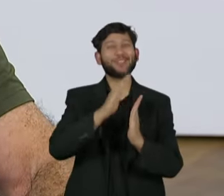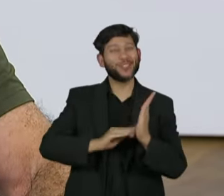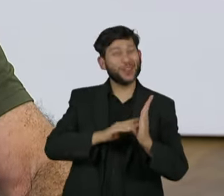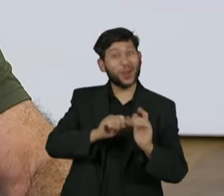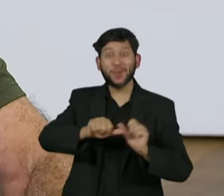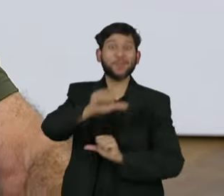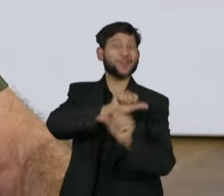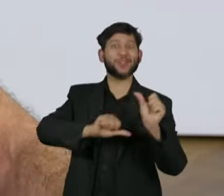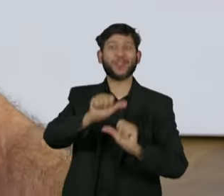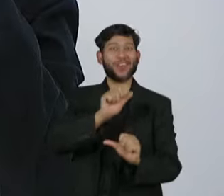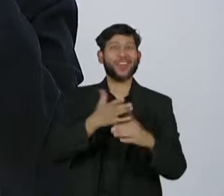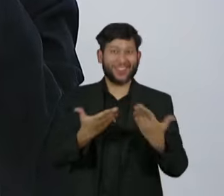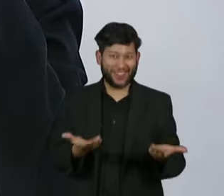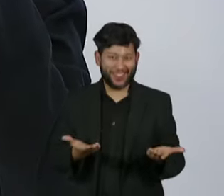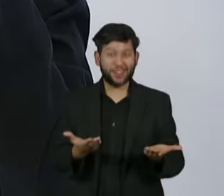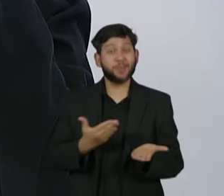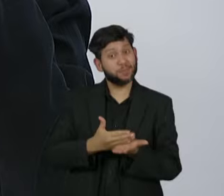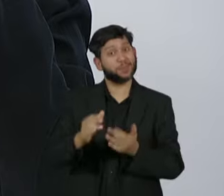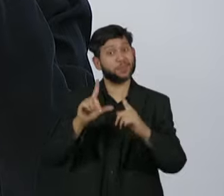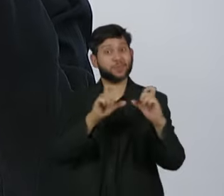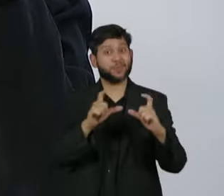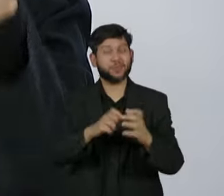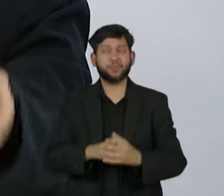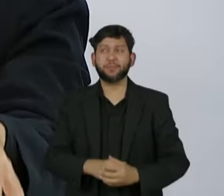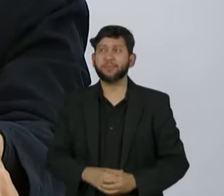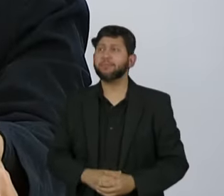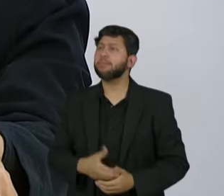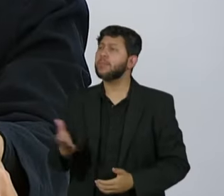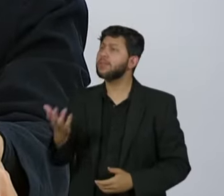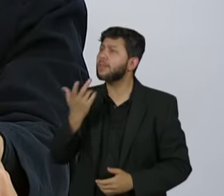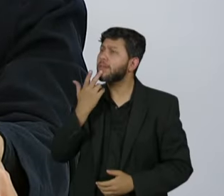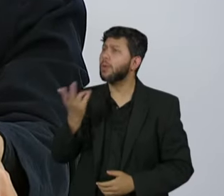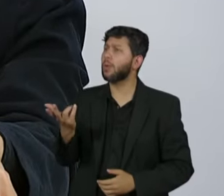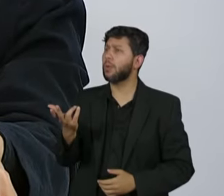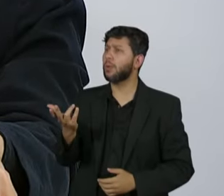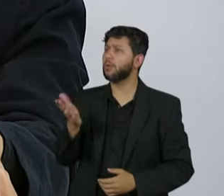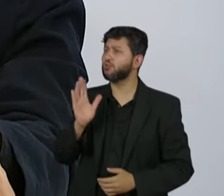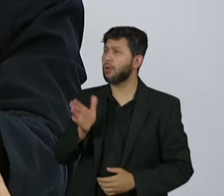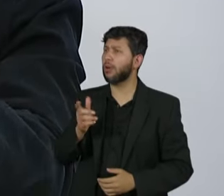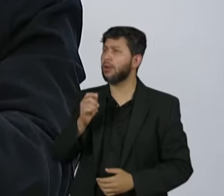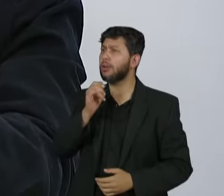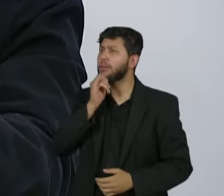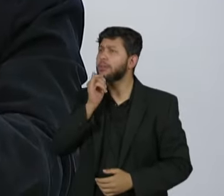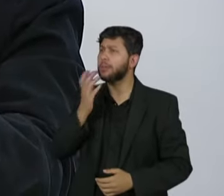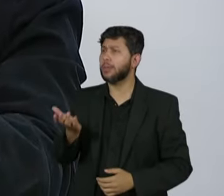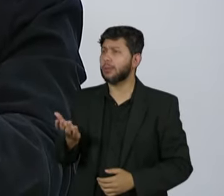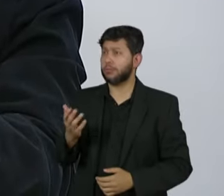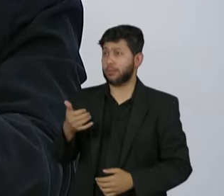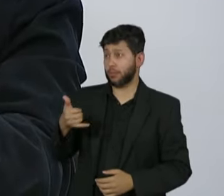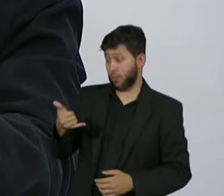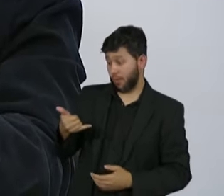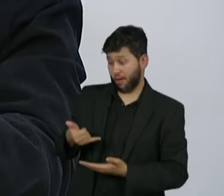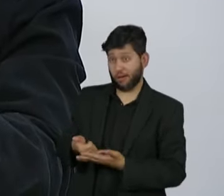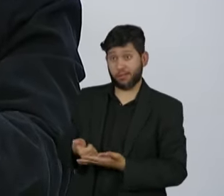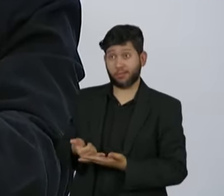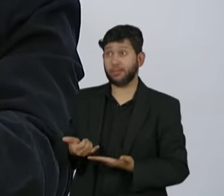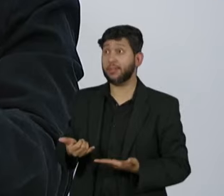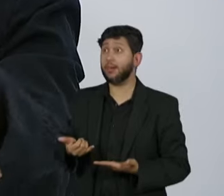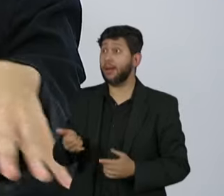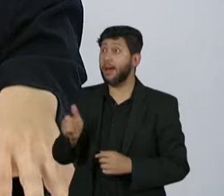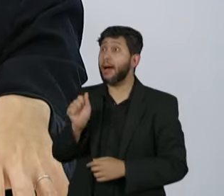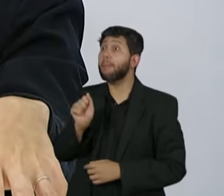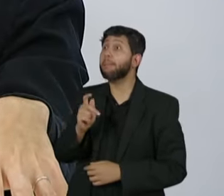Rafael você falou mais cedo sobre o nosso celular aqui não ter